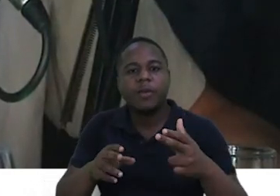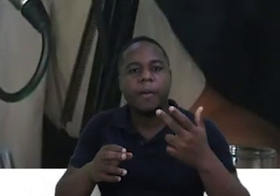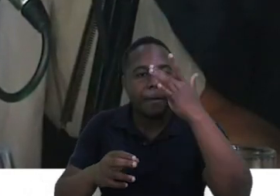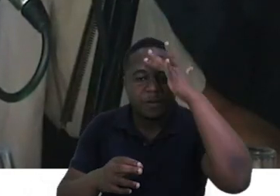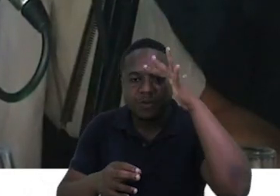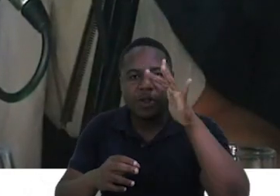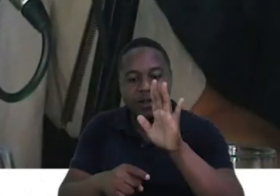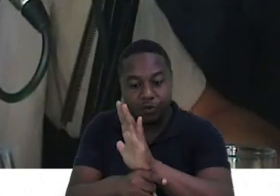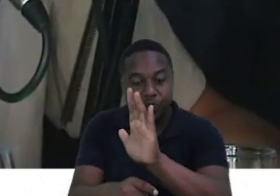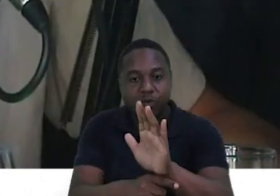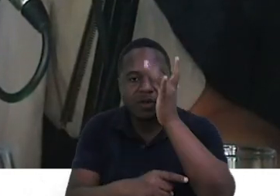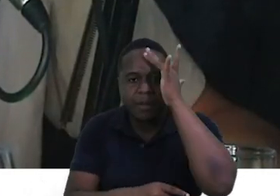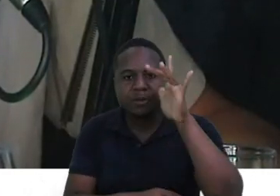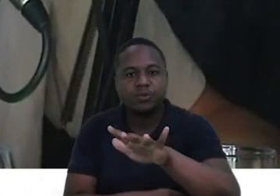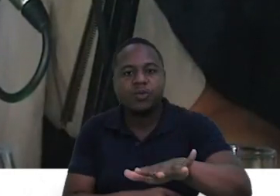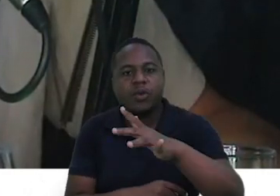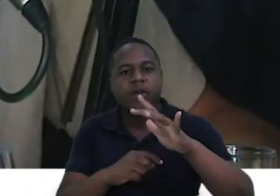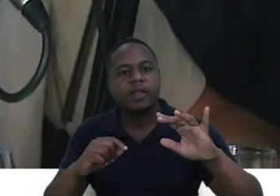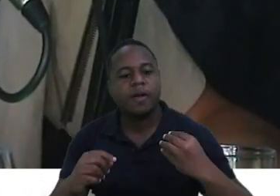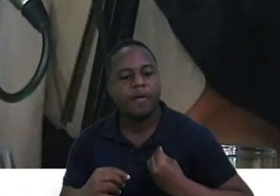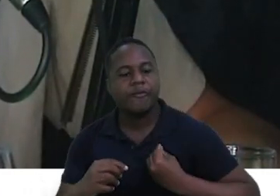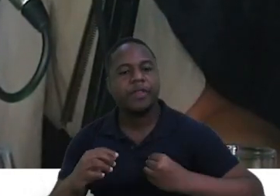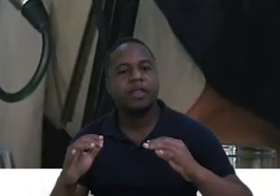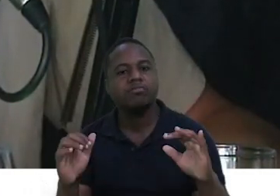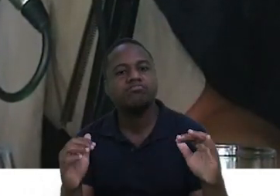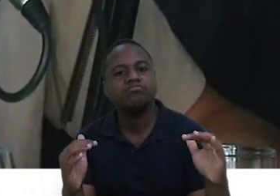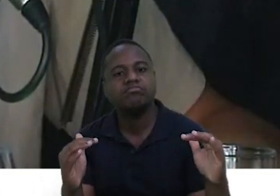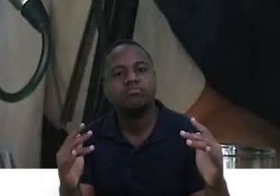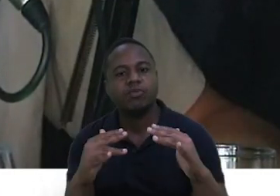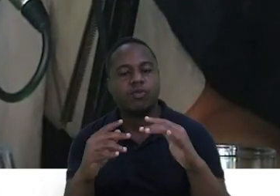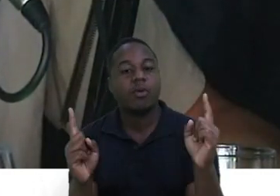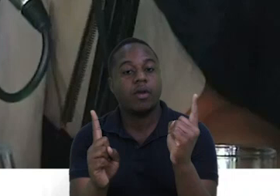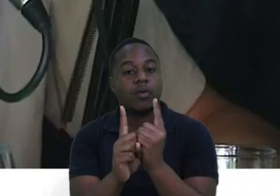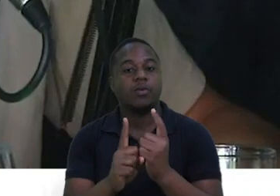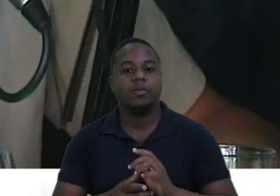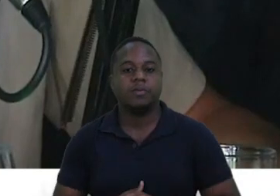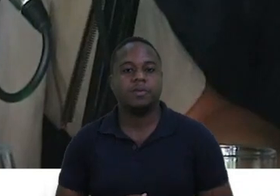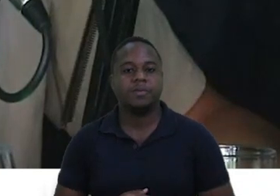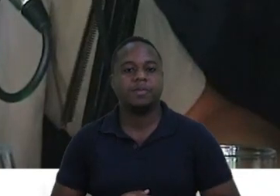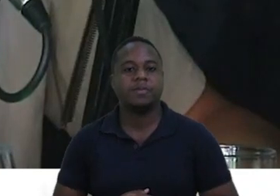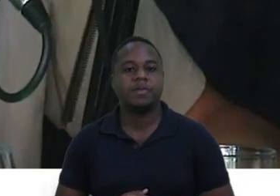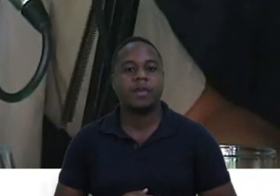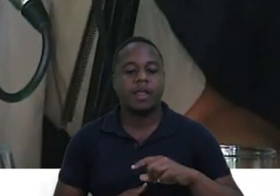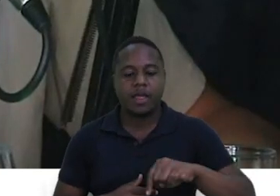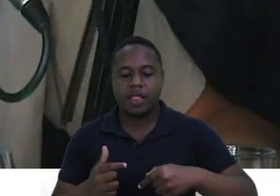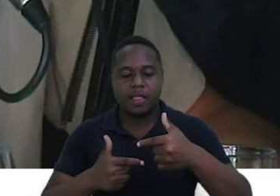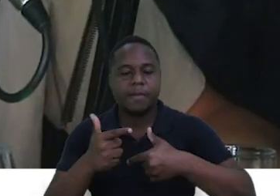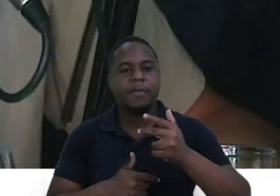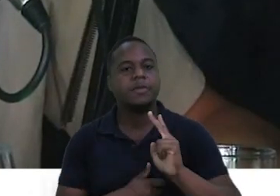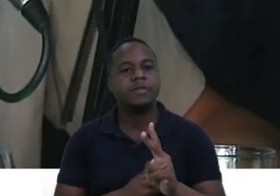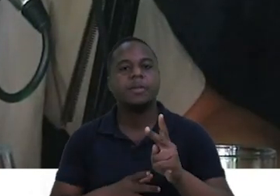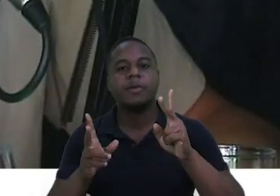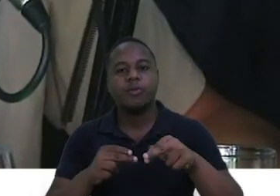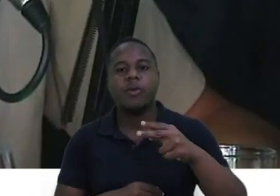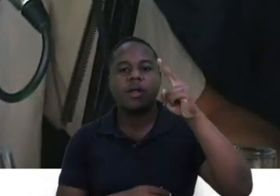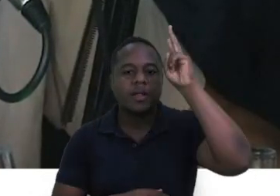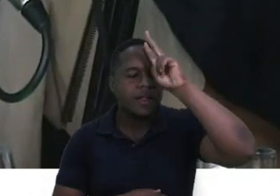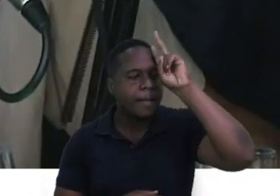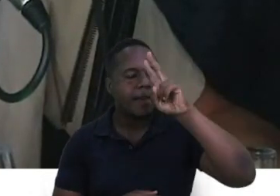encontros, né, de alguma forma. Então, é um trabalho sempre de lembrar, de estar